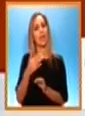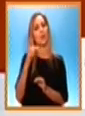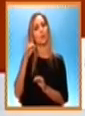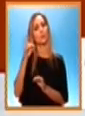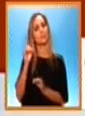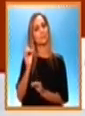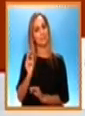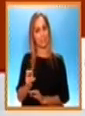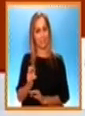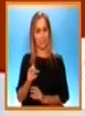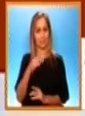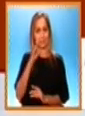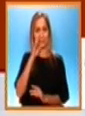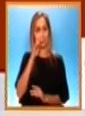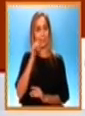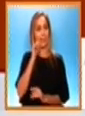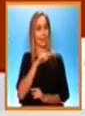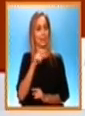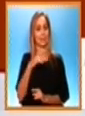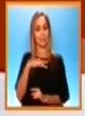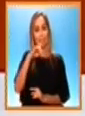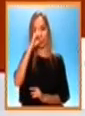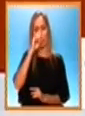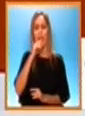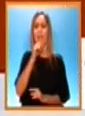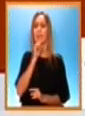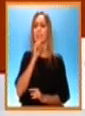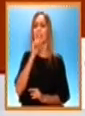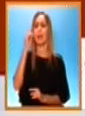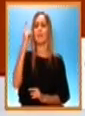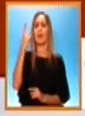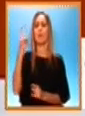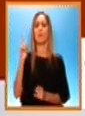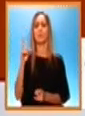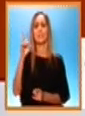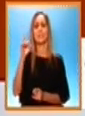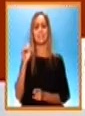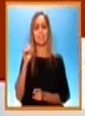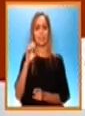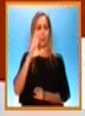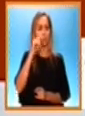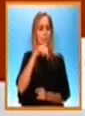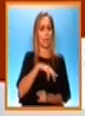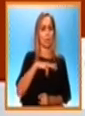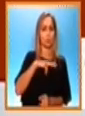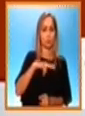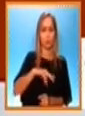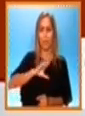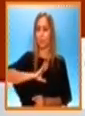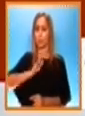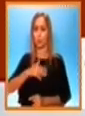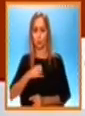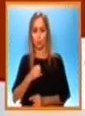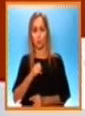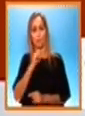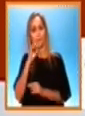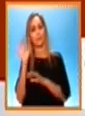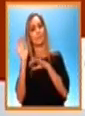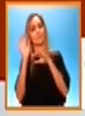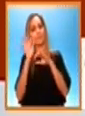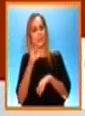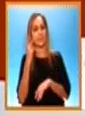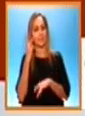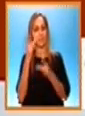quiser vir relembrar um bocado daquilo que se cantava nos anos 60, do que se passava quer em Portugal, quer no mundo nos anos 60, venha ver